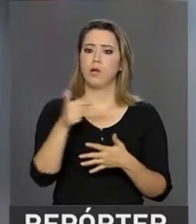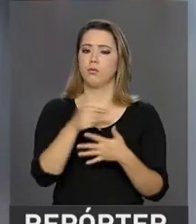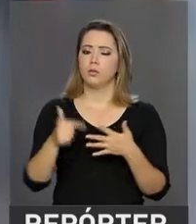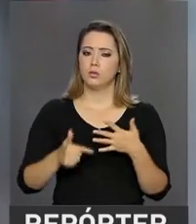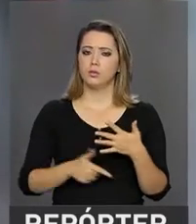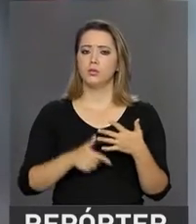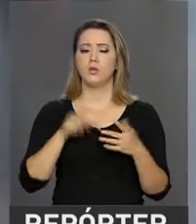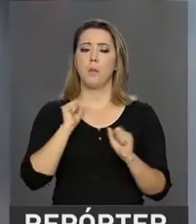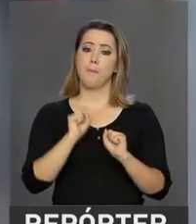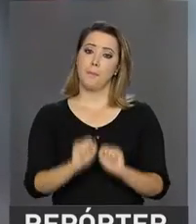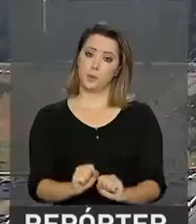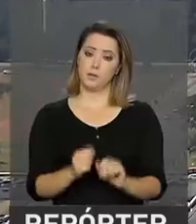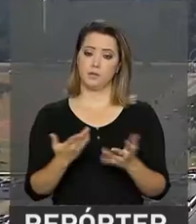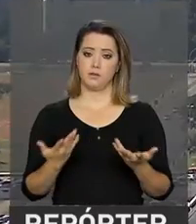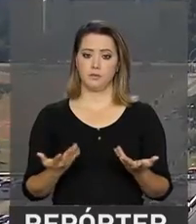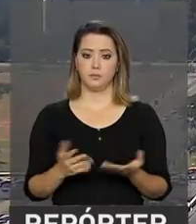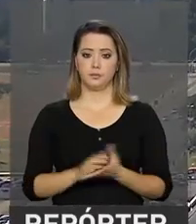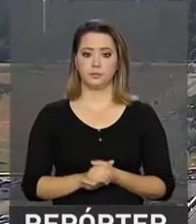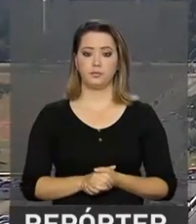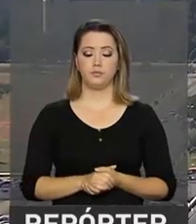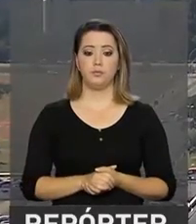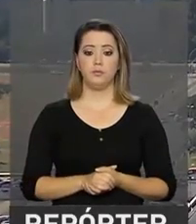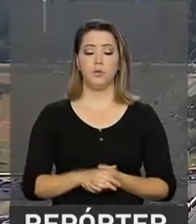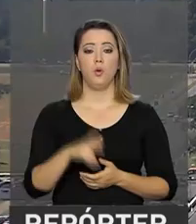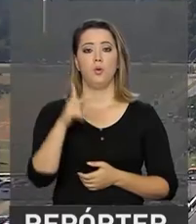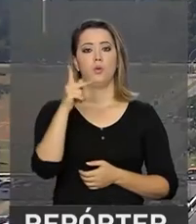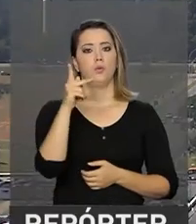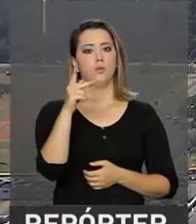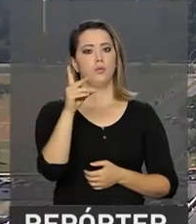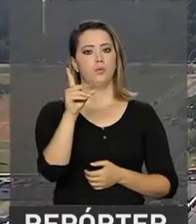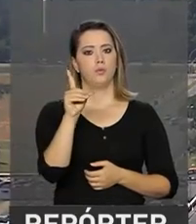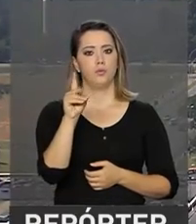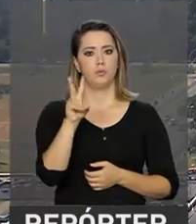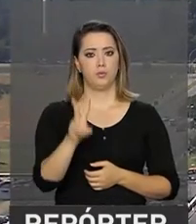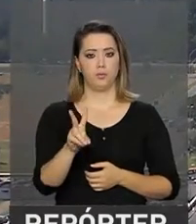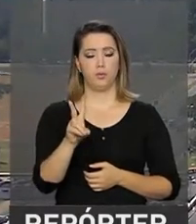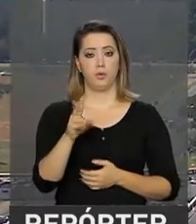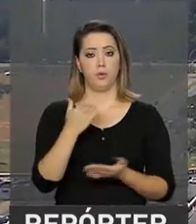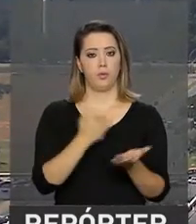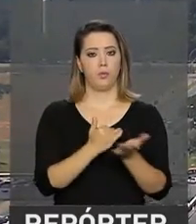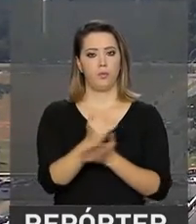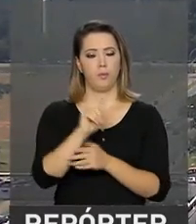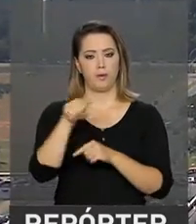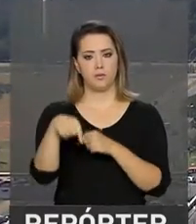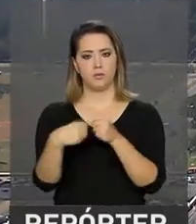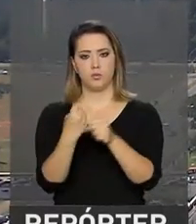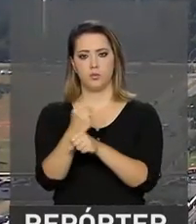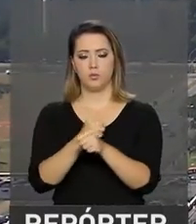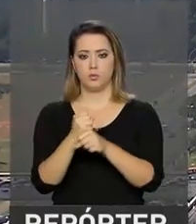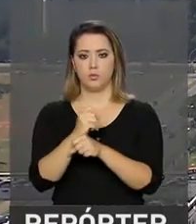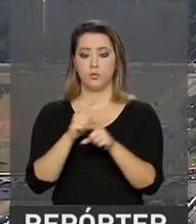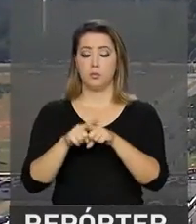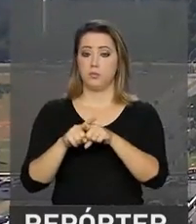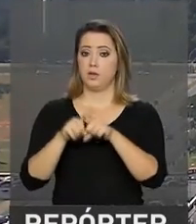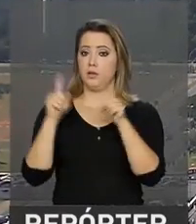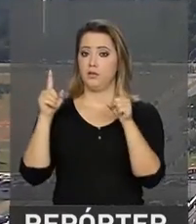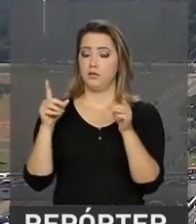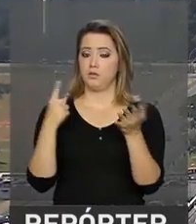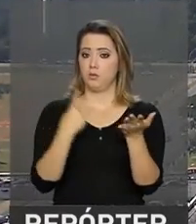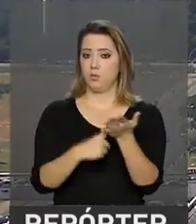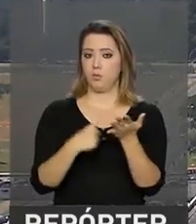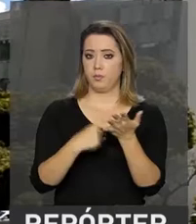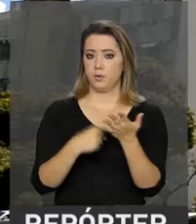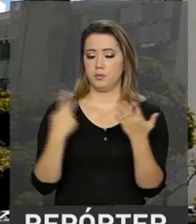mais possíveis o programa de desligamento voluntário vai ser implementado no ano que vem mas a adesão